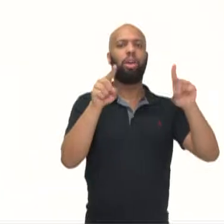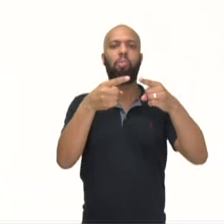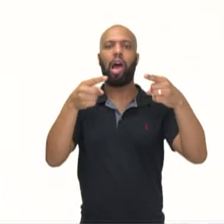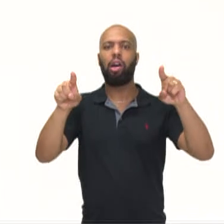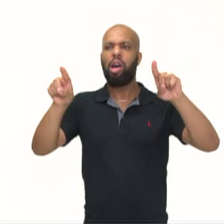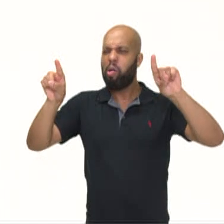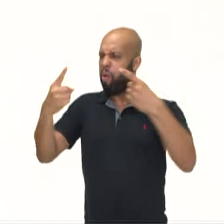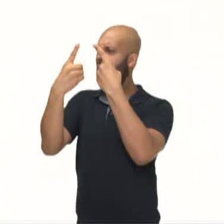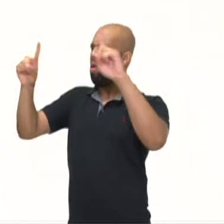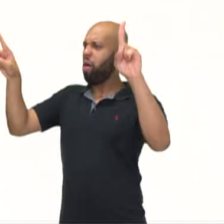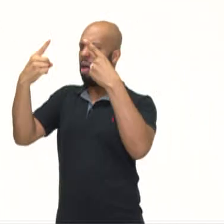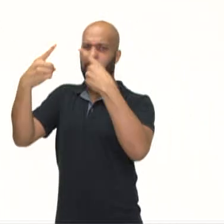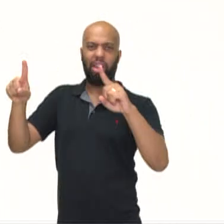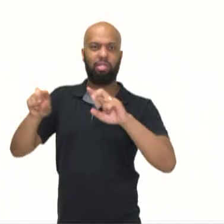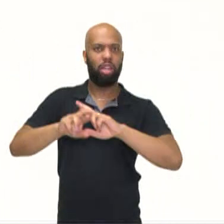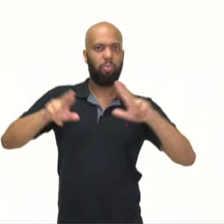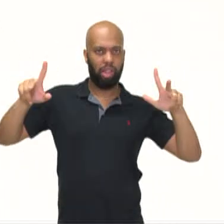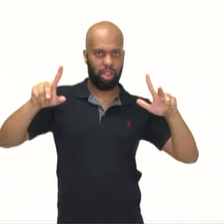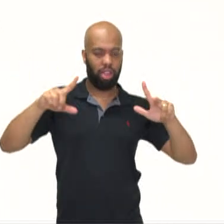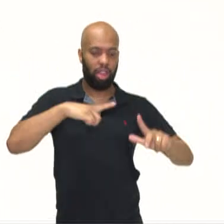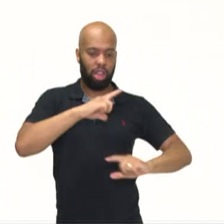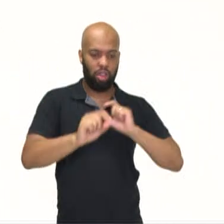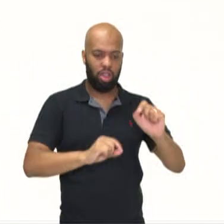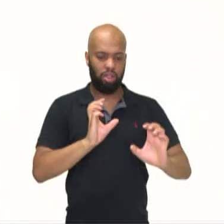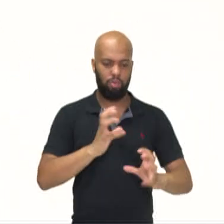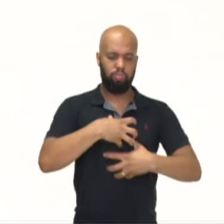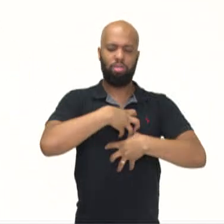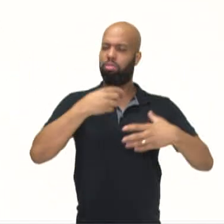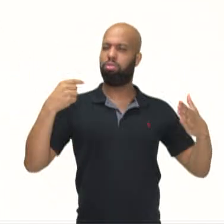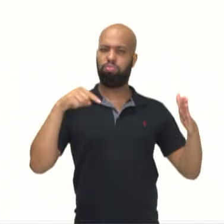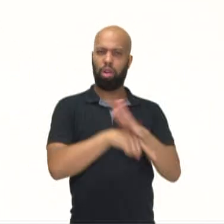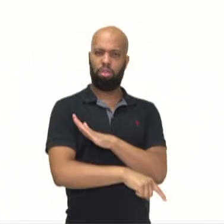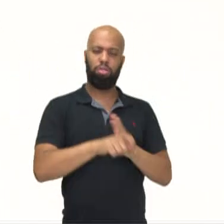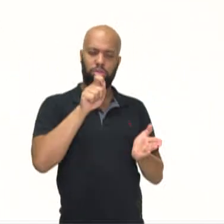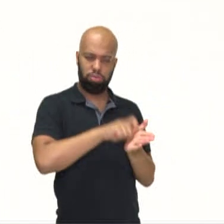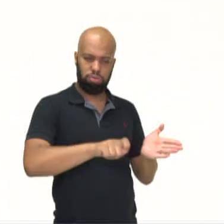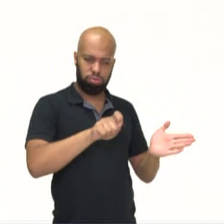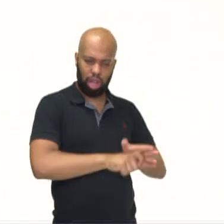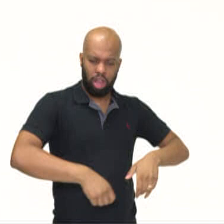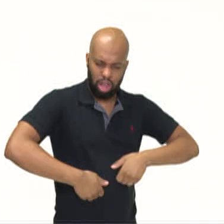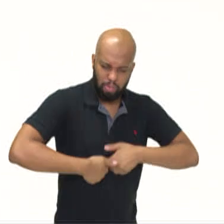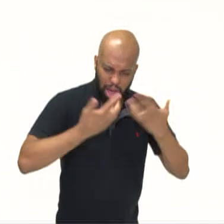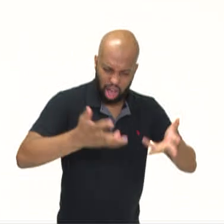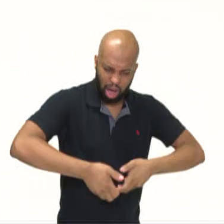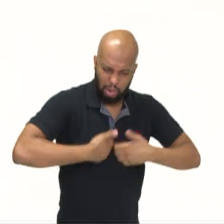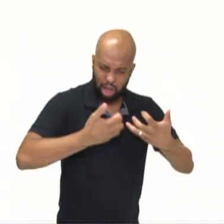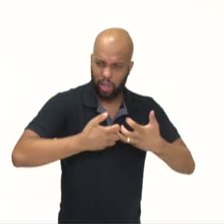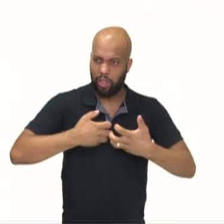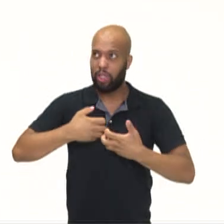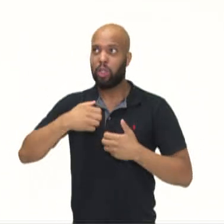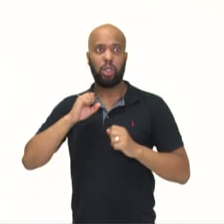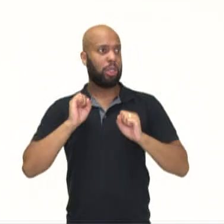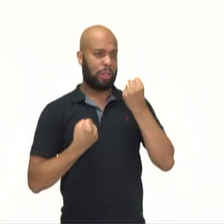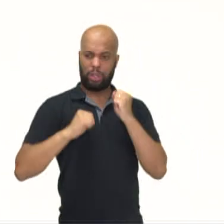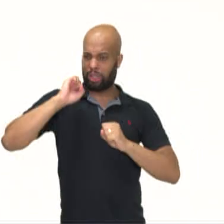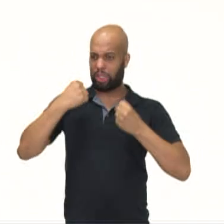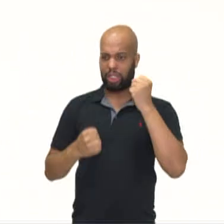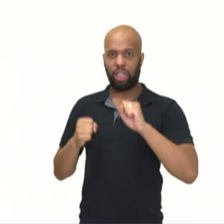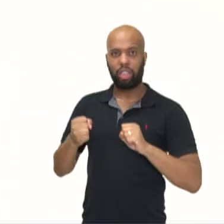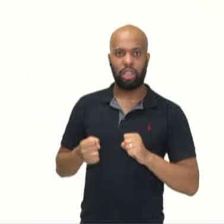O compositor deposita em sua música seus sentimentos mais profundos, extremos e desesperados, dando à obra um